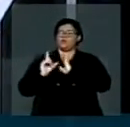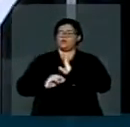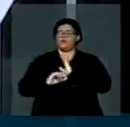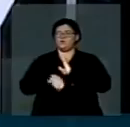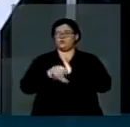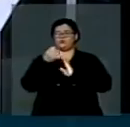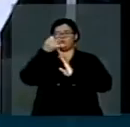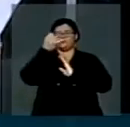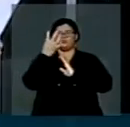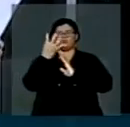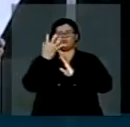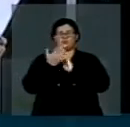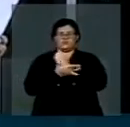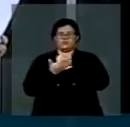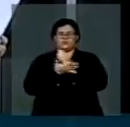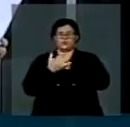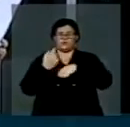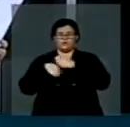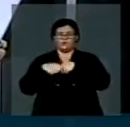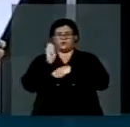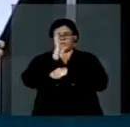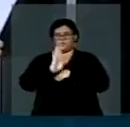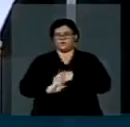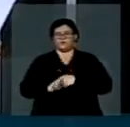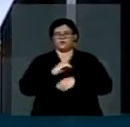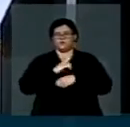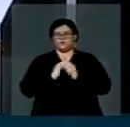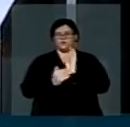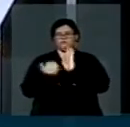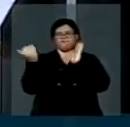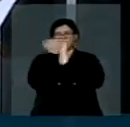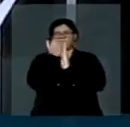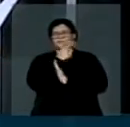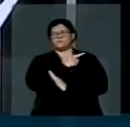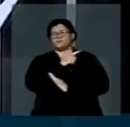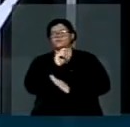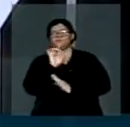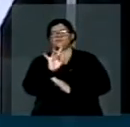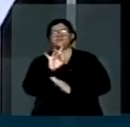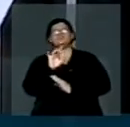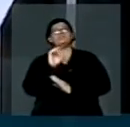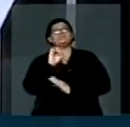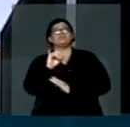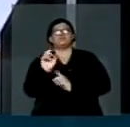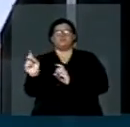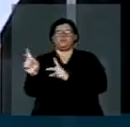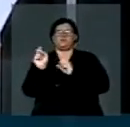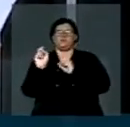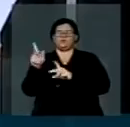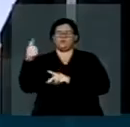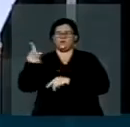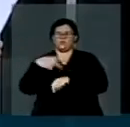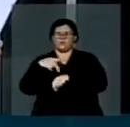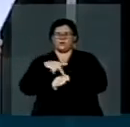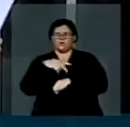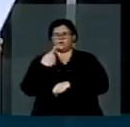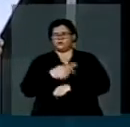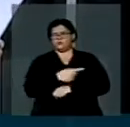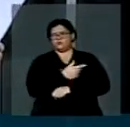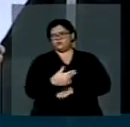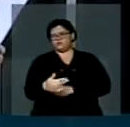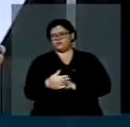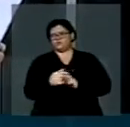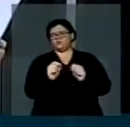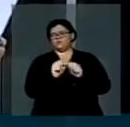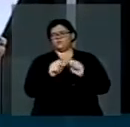básicos, a economia brasileira teria como alavanca praticamente só as exportações, cujo desempenho nos últimos meses também